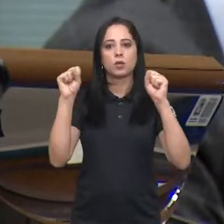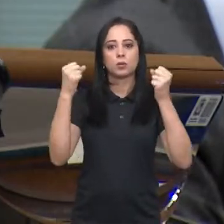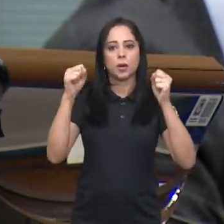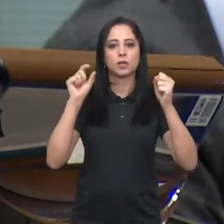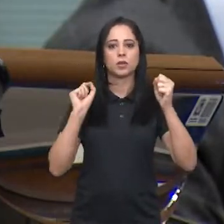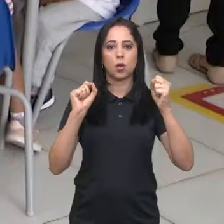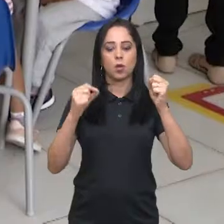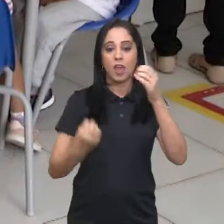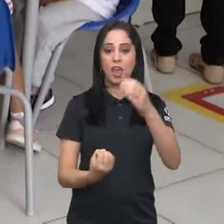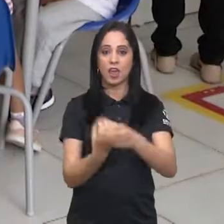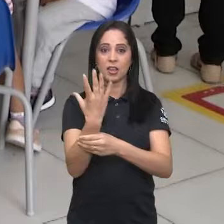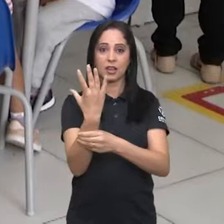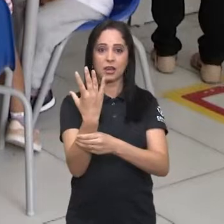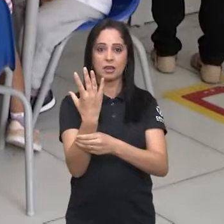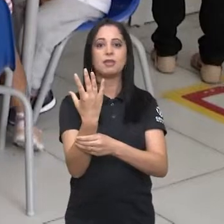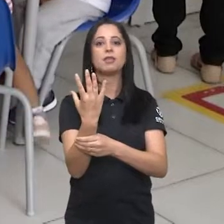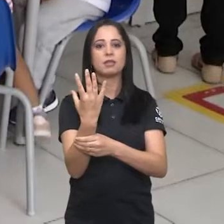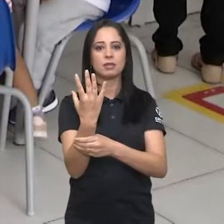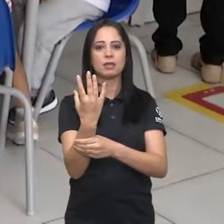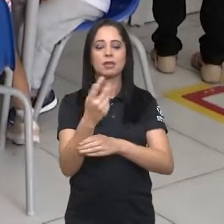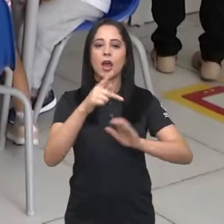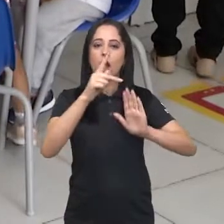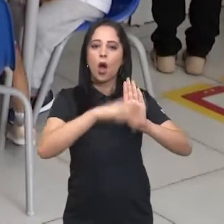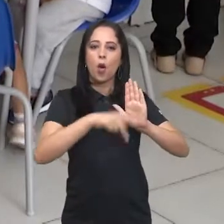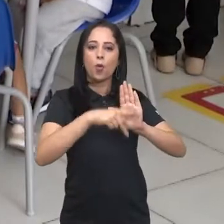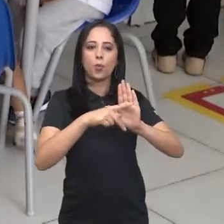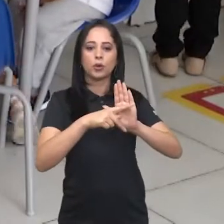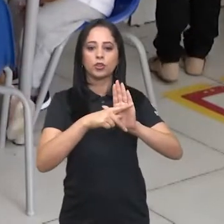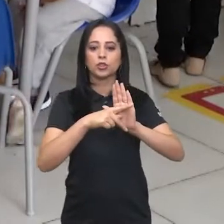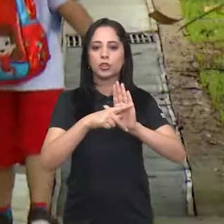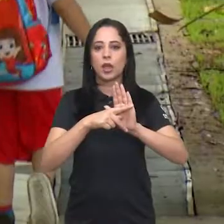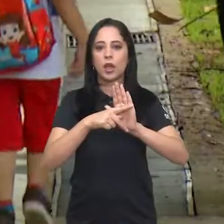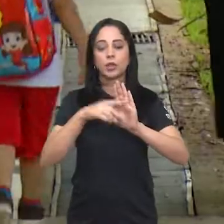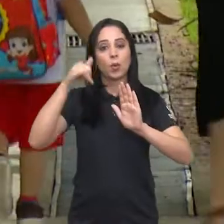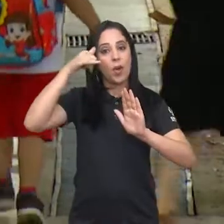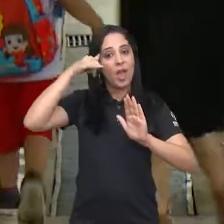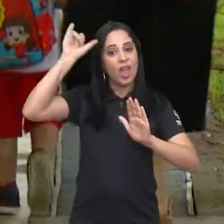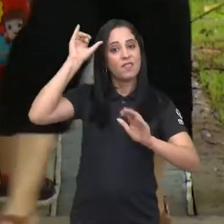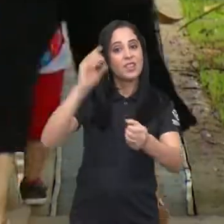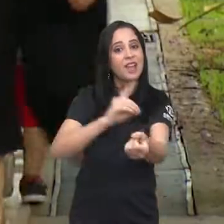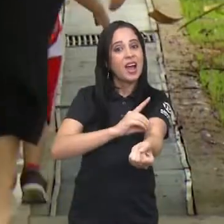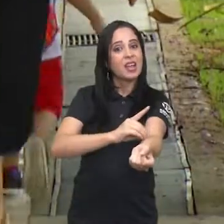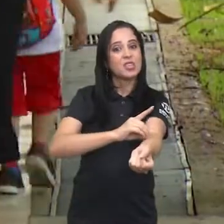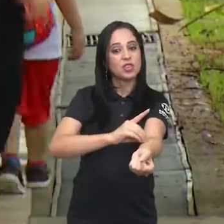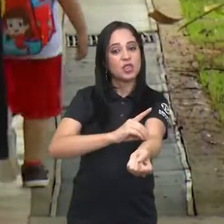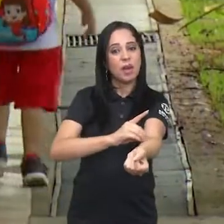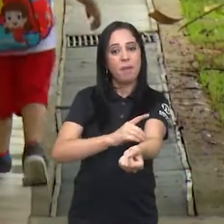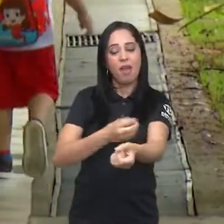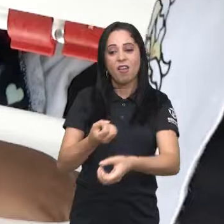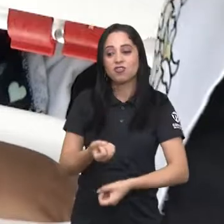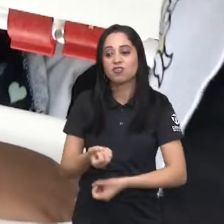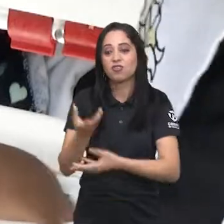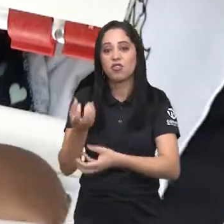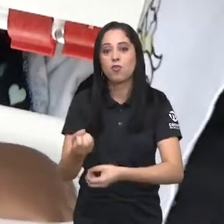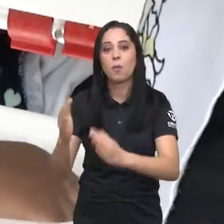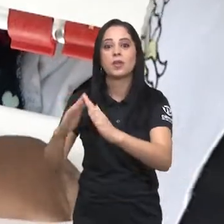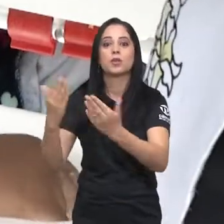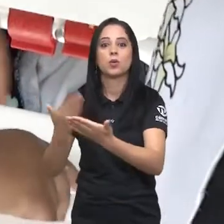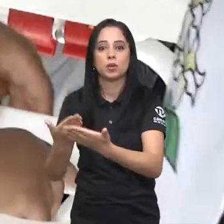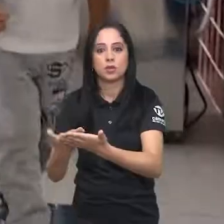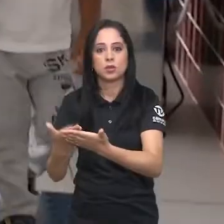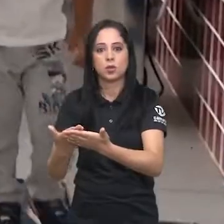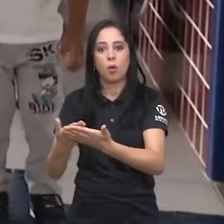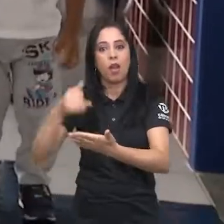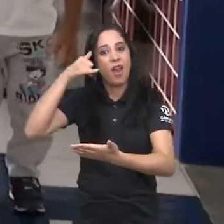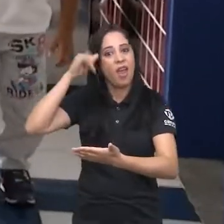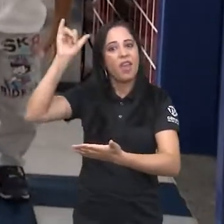Marcão da academia que autoriza a criação de um programa de prevenção a diabetes nas creches e pré-escolas municipais de acordo